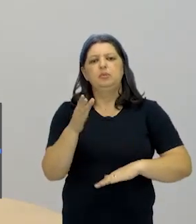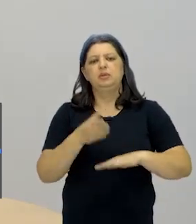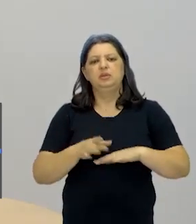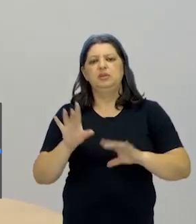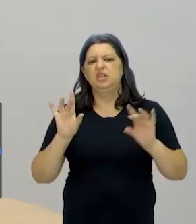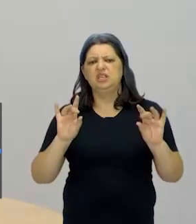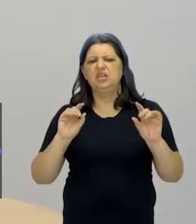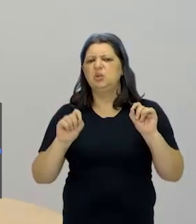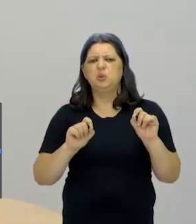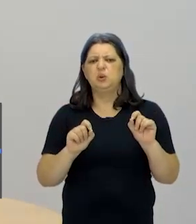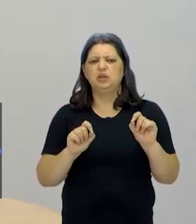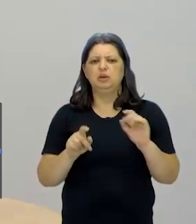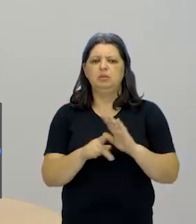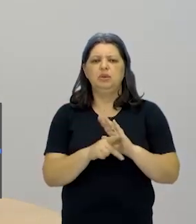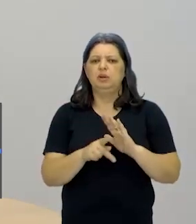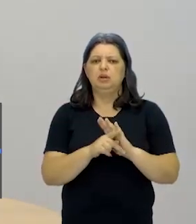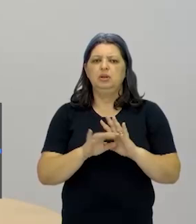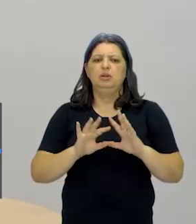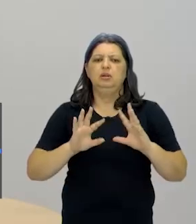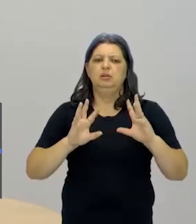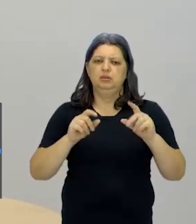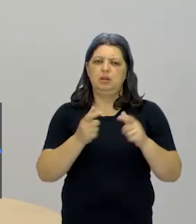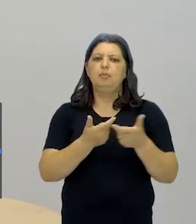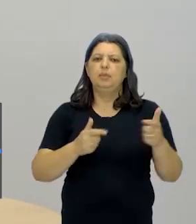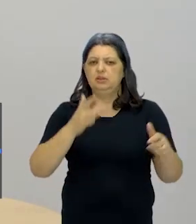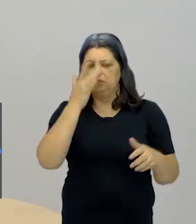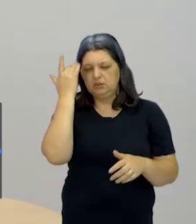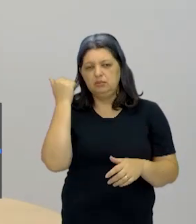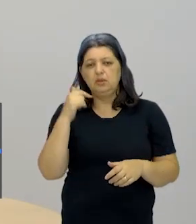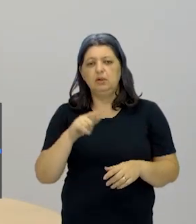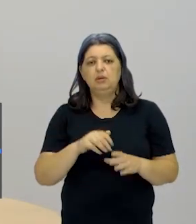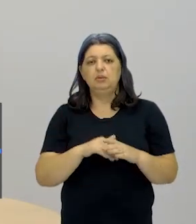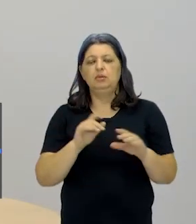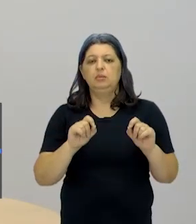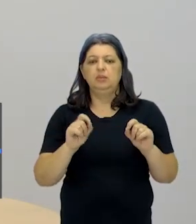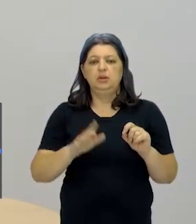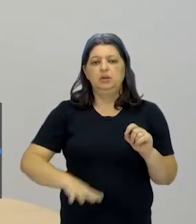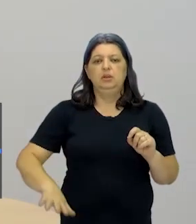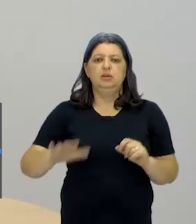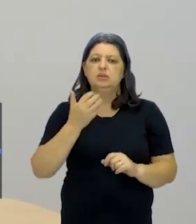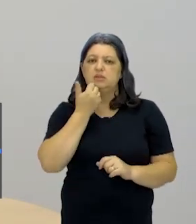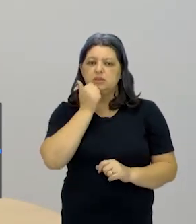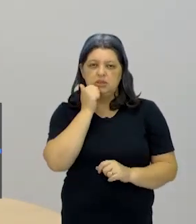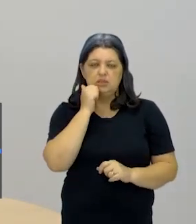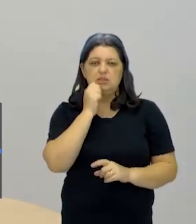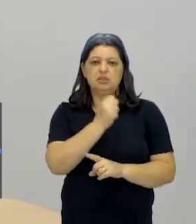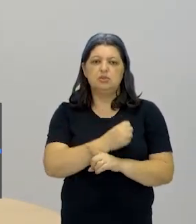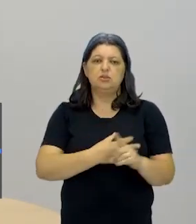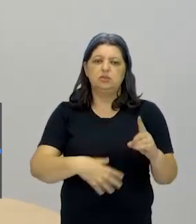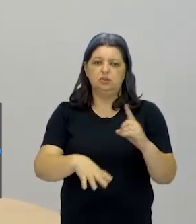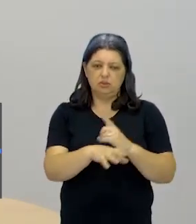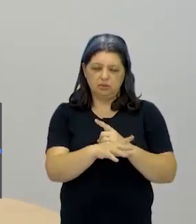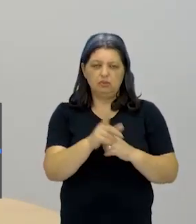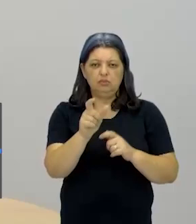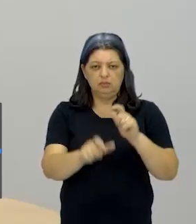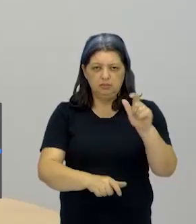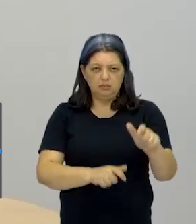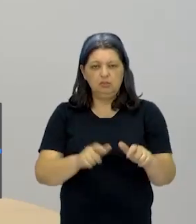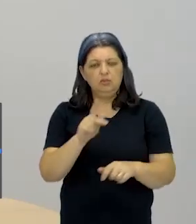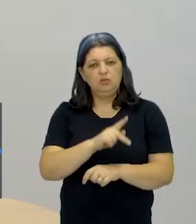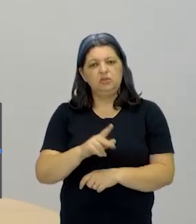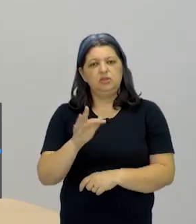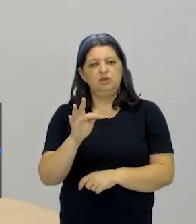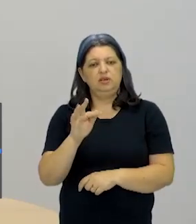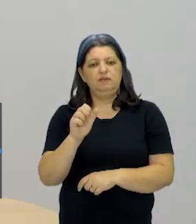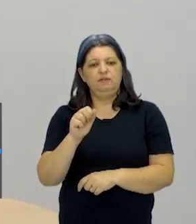um assunto do senso comum hoje em dia, mas é um assunto mais voltado para as áreas de ciências sociais, né? Um sociólogo, a professora Fabiana, o